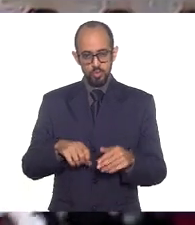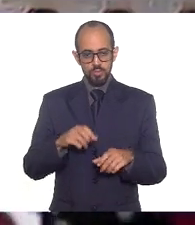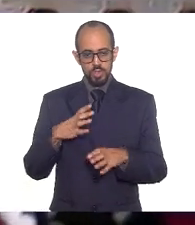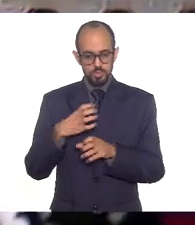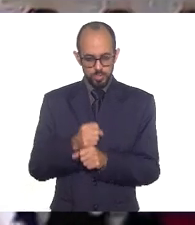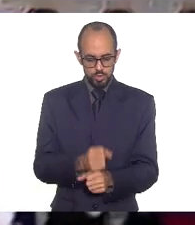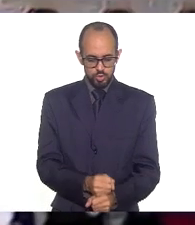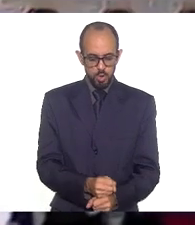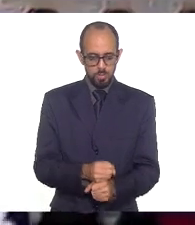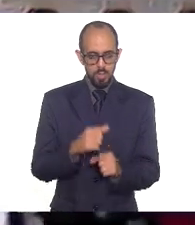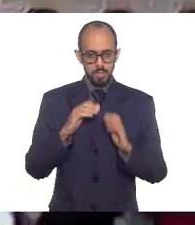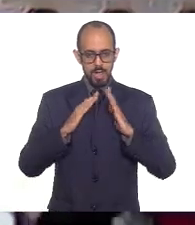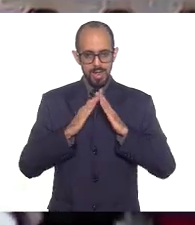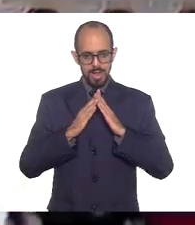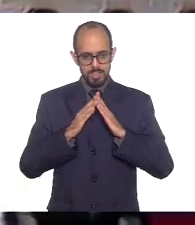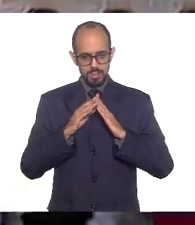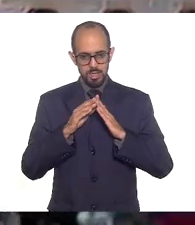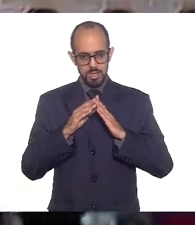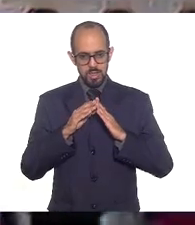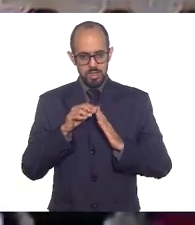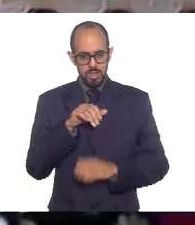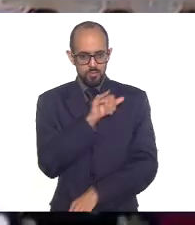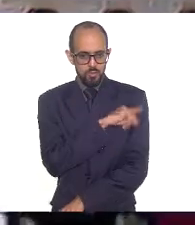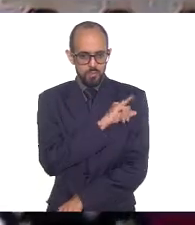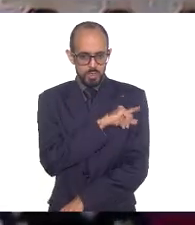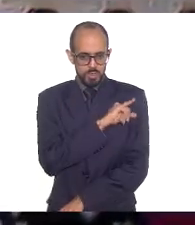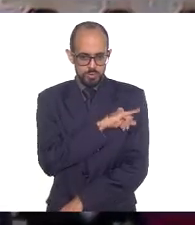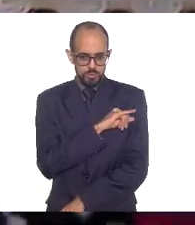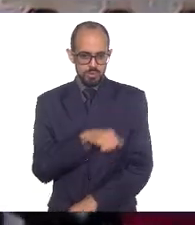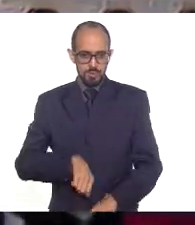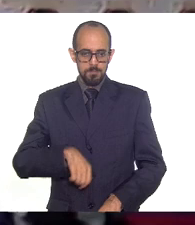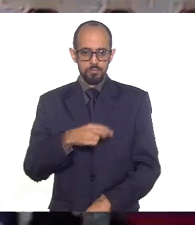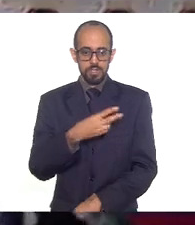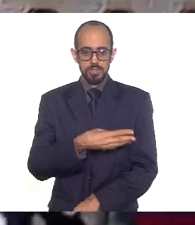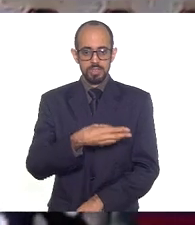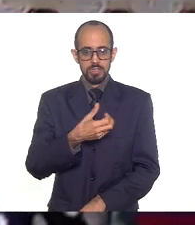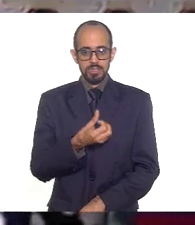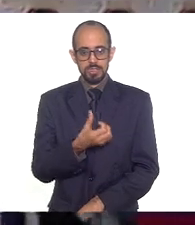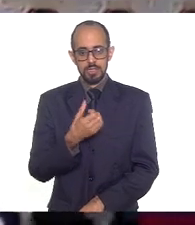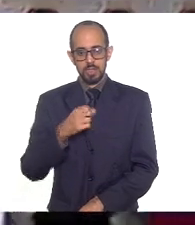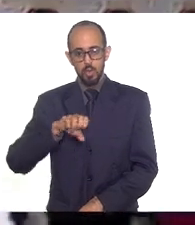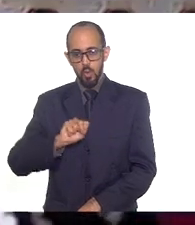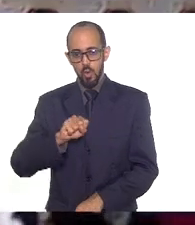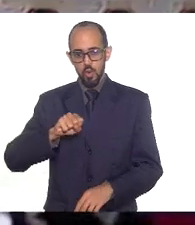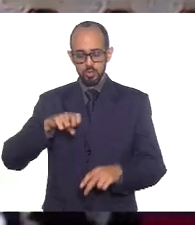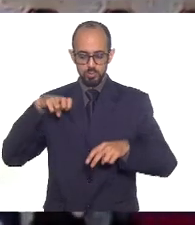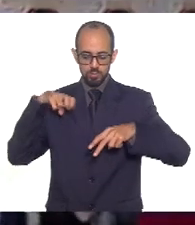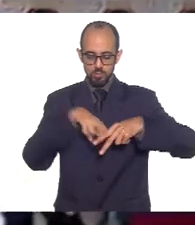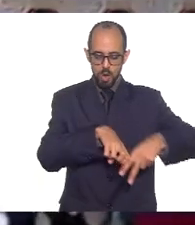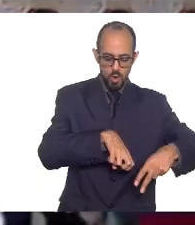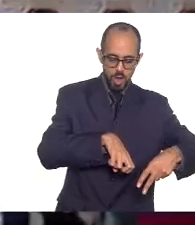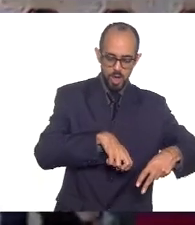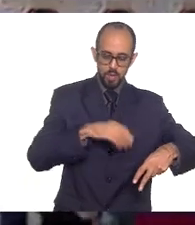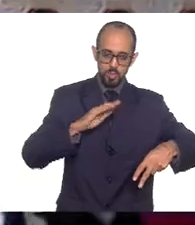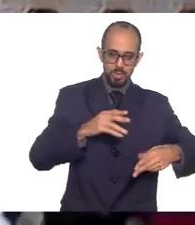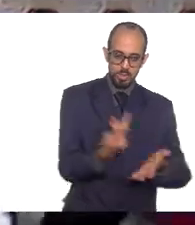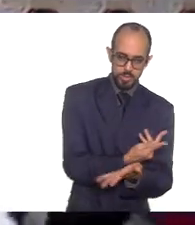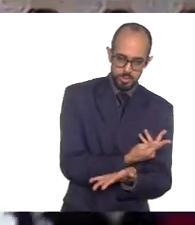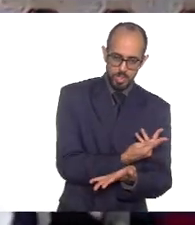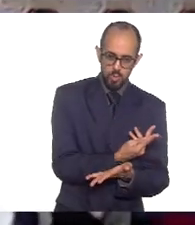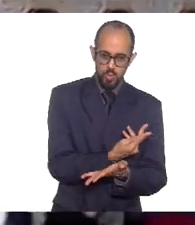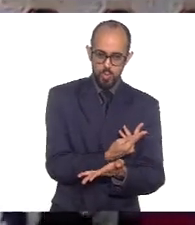feito pela casa por mês ocorreram 368 homicídios culposos por atropelamento